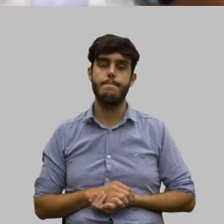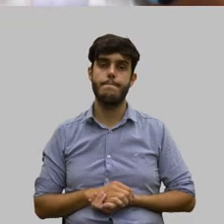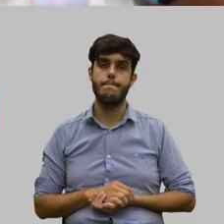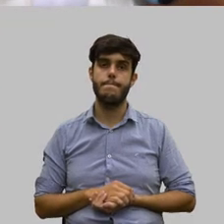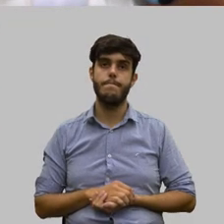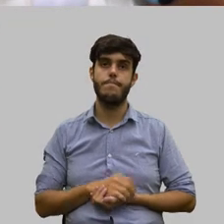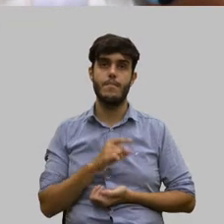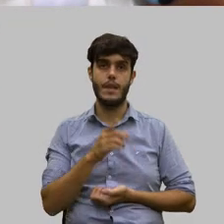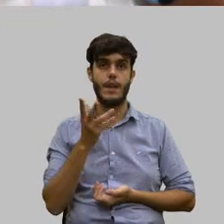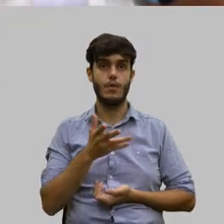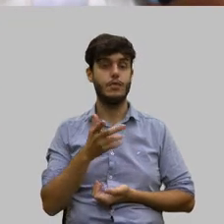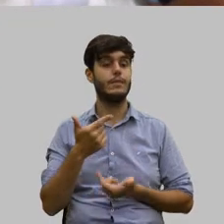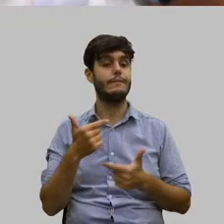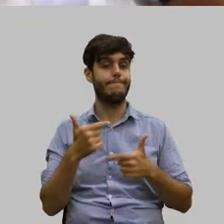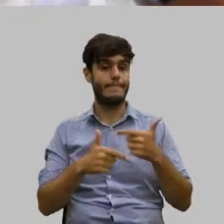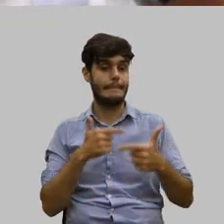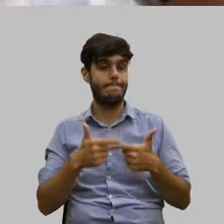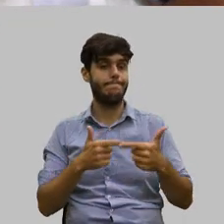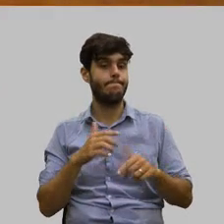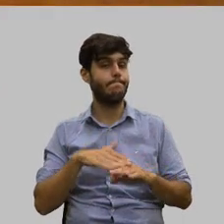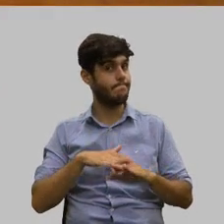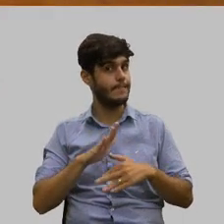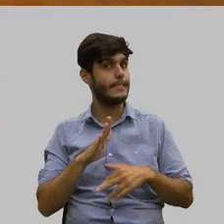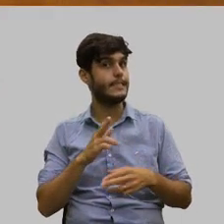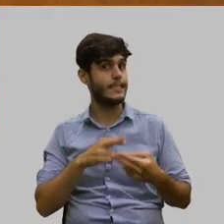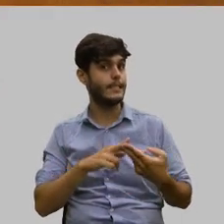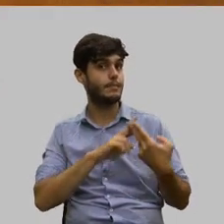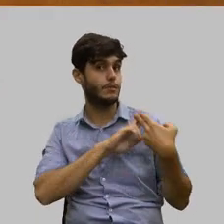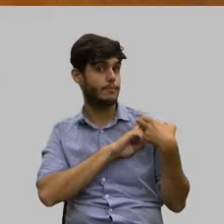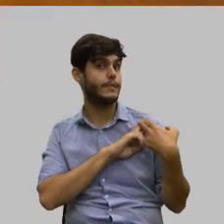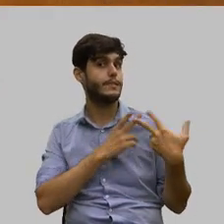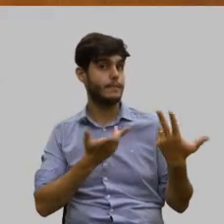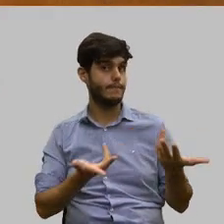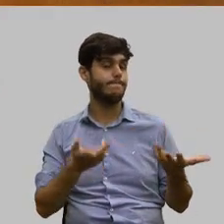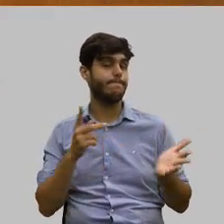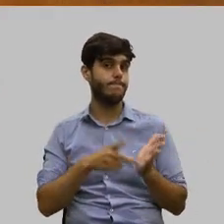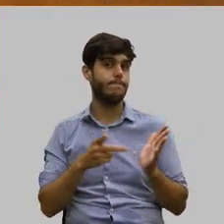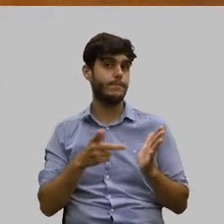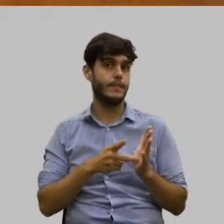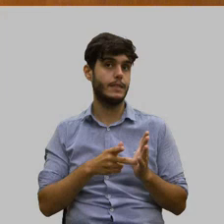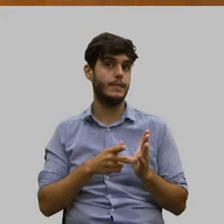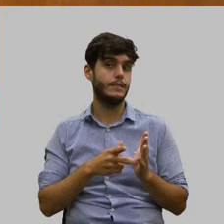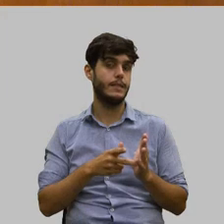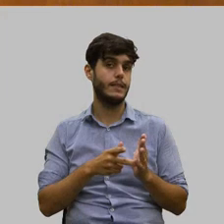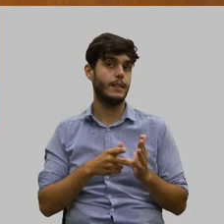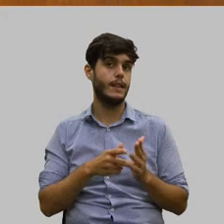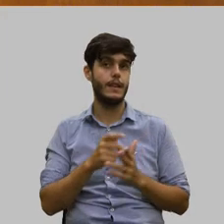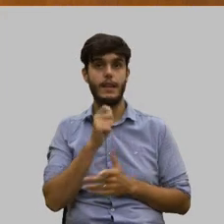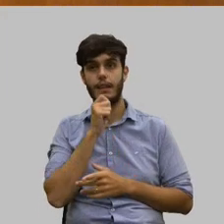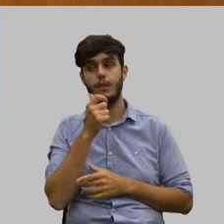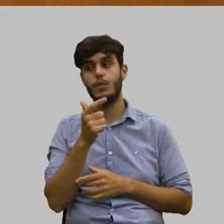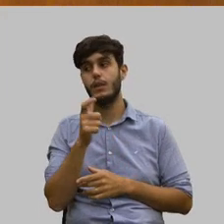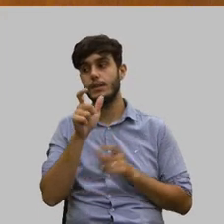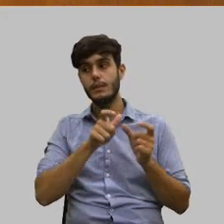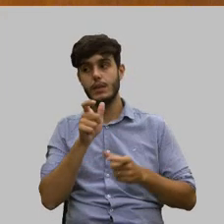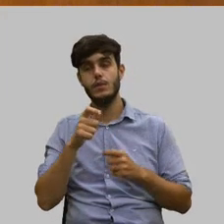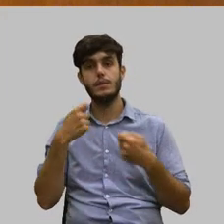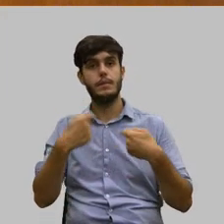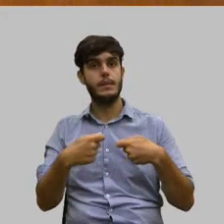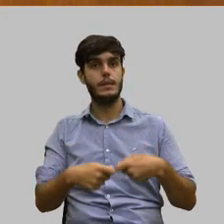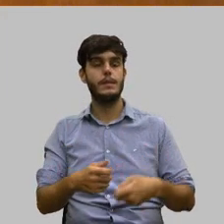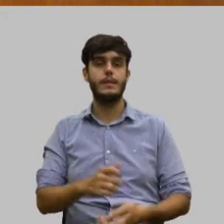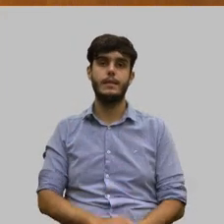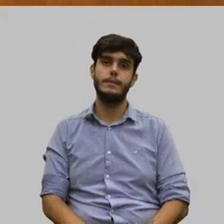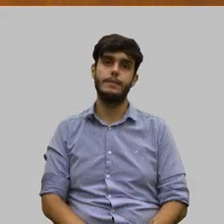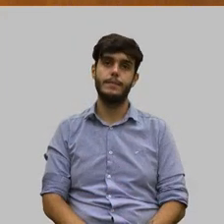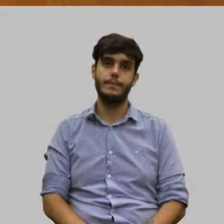acabou de assumir uma missão mais mais Ampla ainda né e nós não temos o efetivo necessário